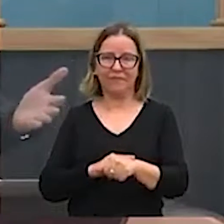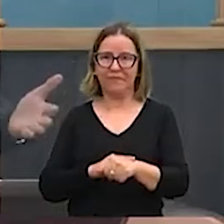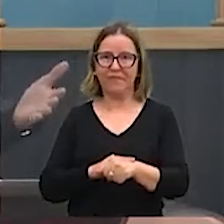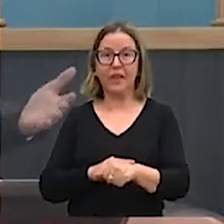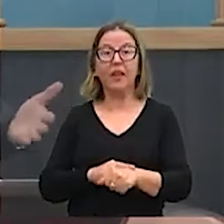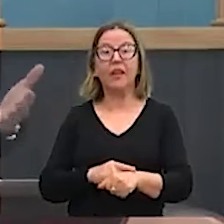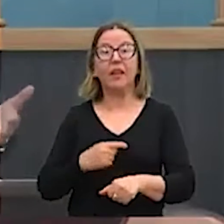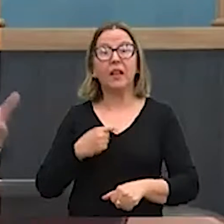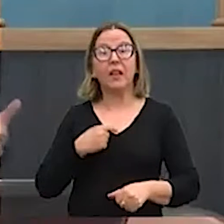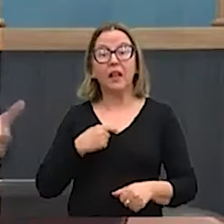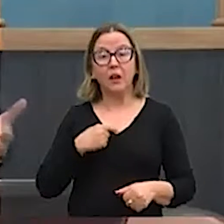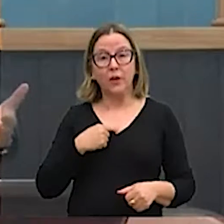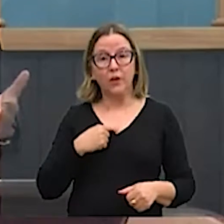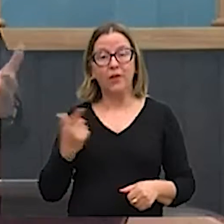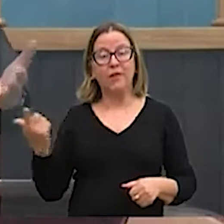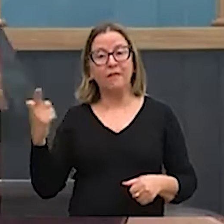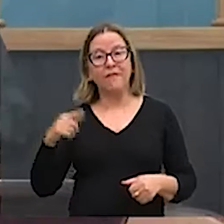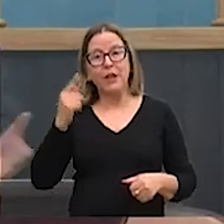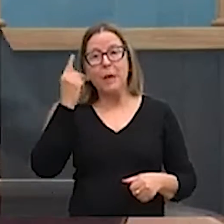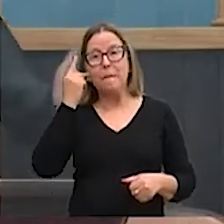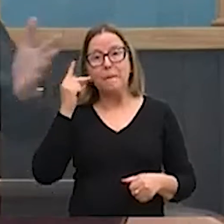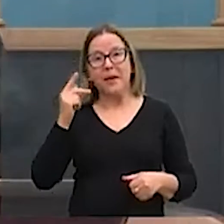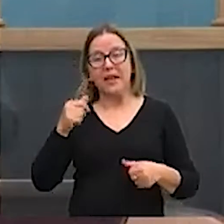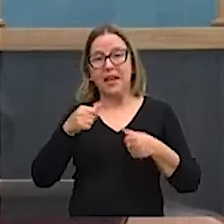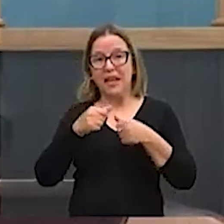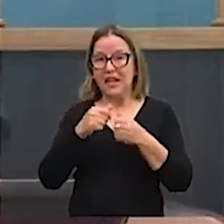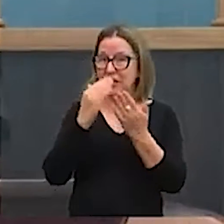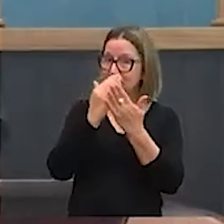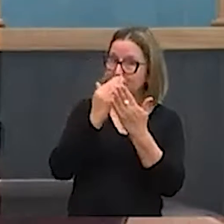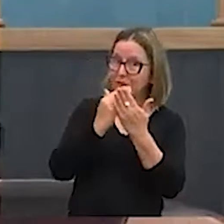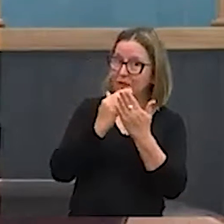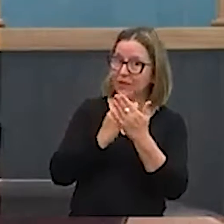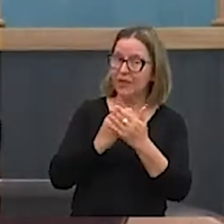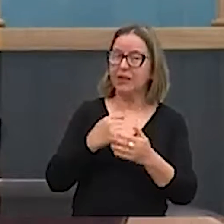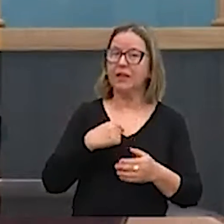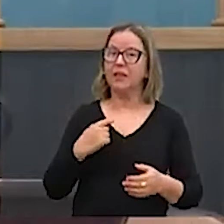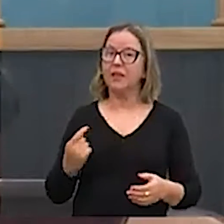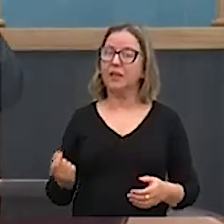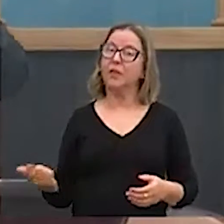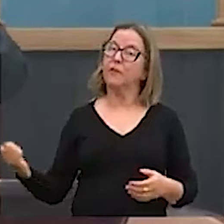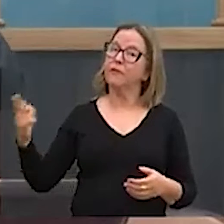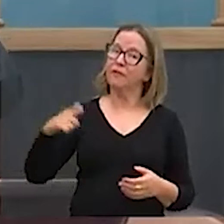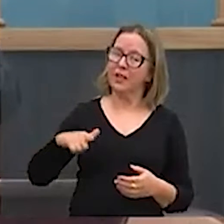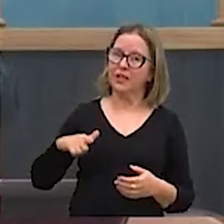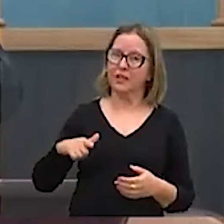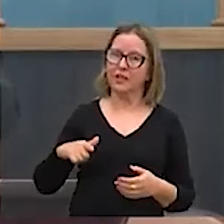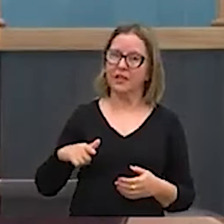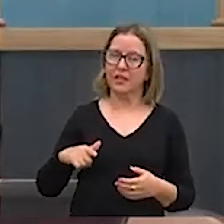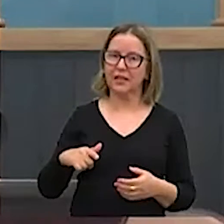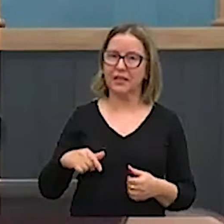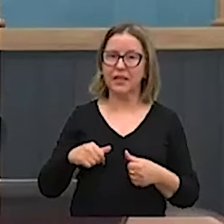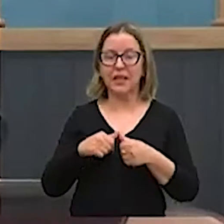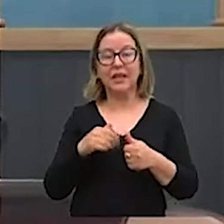se é precisamente para este propósito que eu vim, esta é a minha